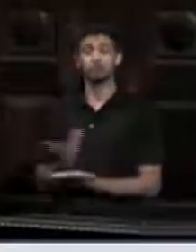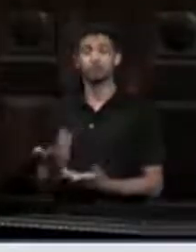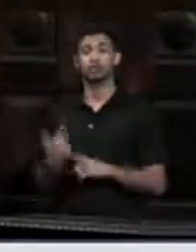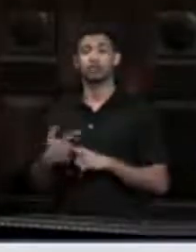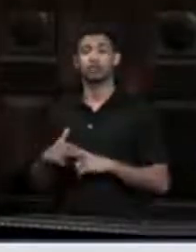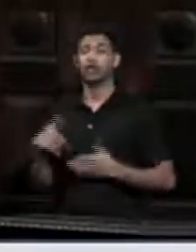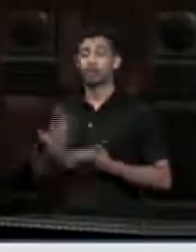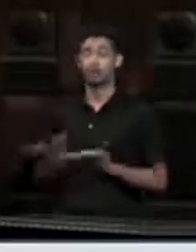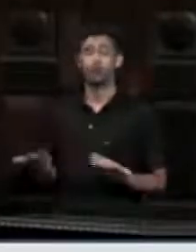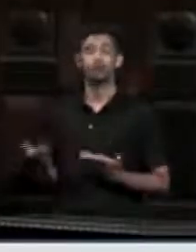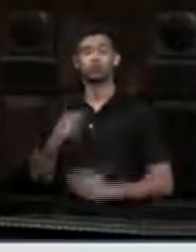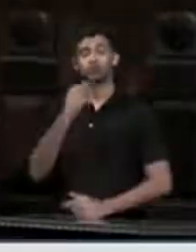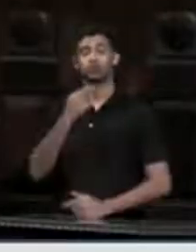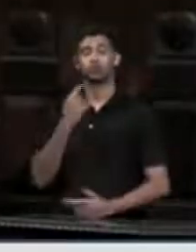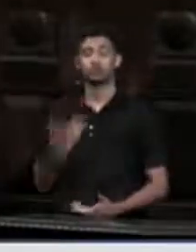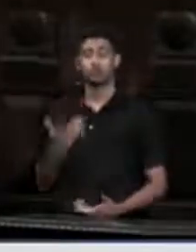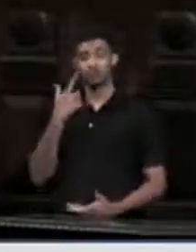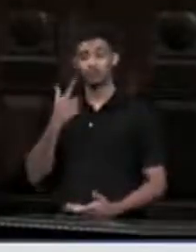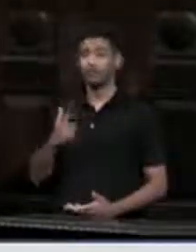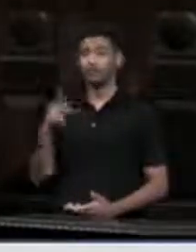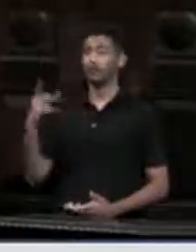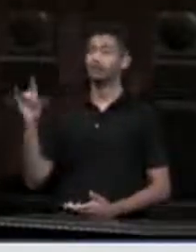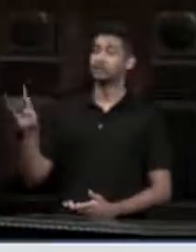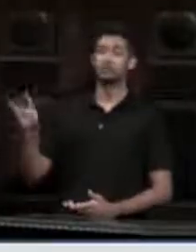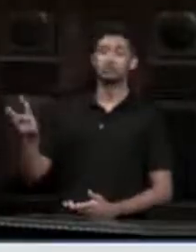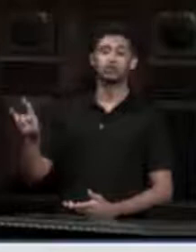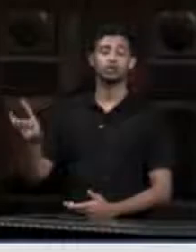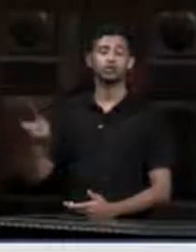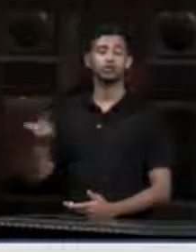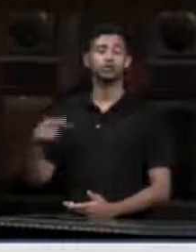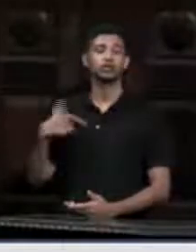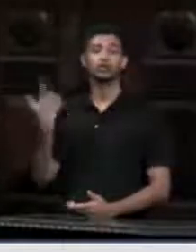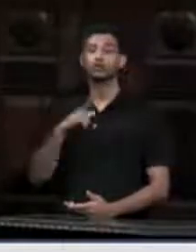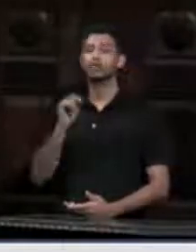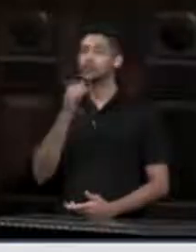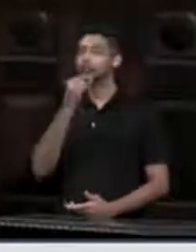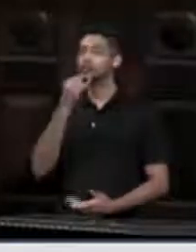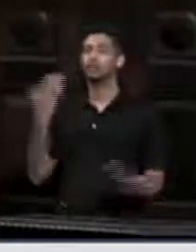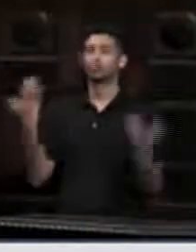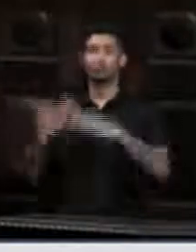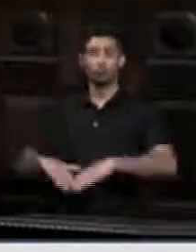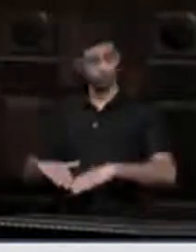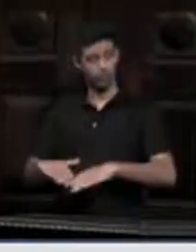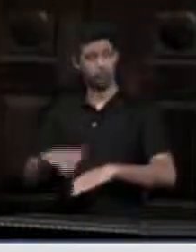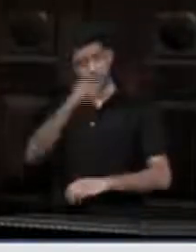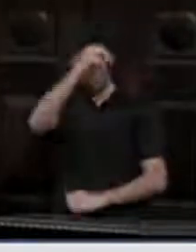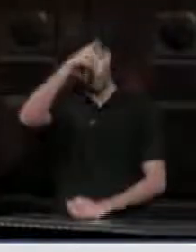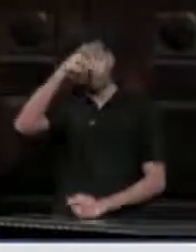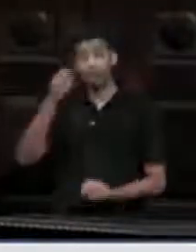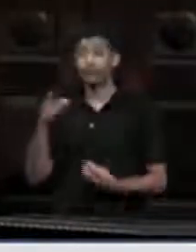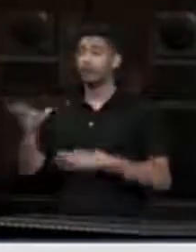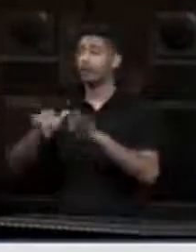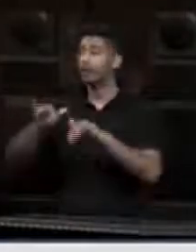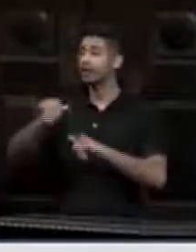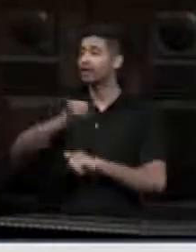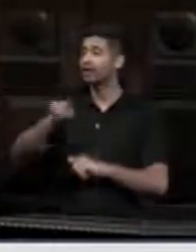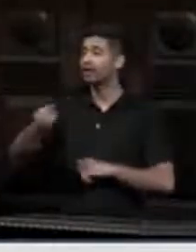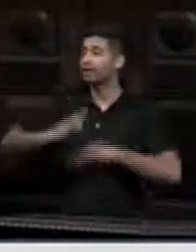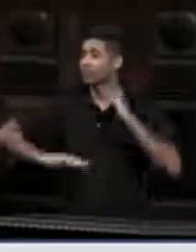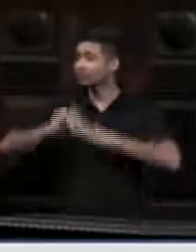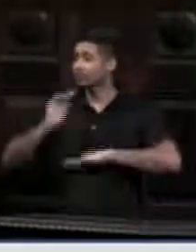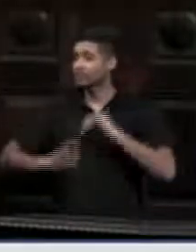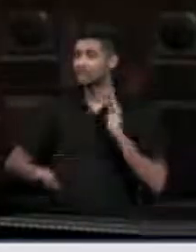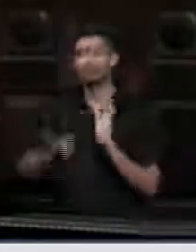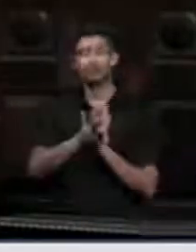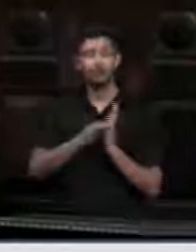e também não tem autonomia, uma agência reguladora que não faz concurso público para contratar os seus profissionais técnicos,